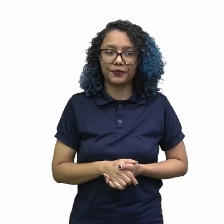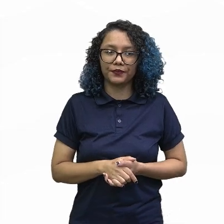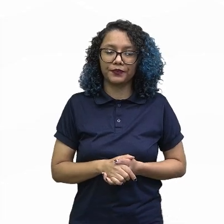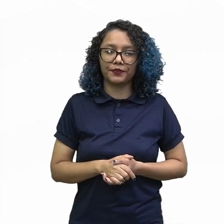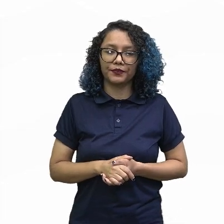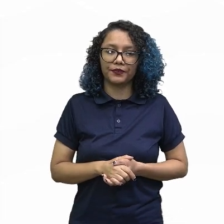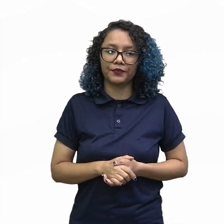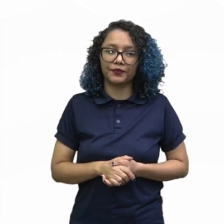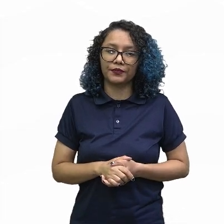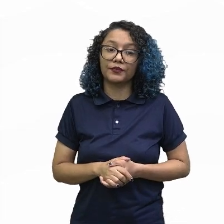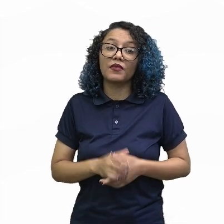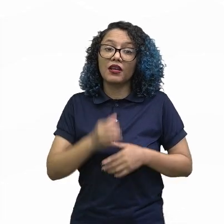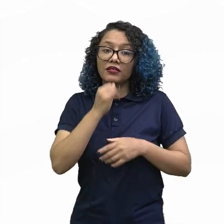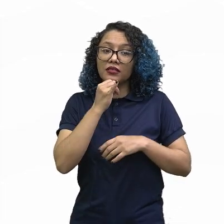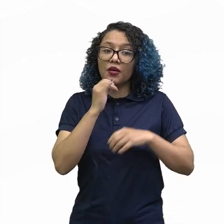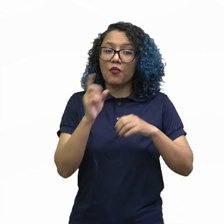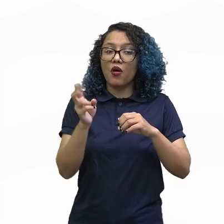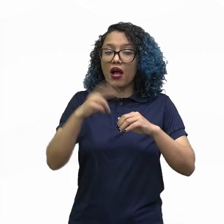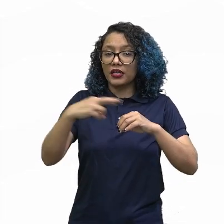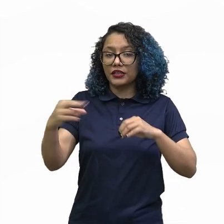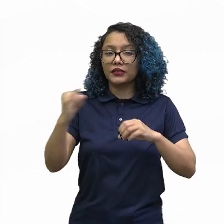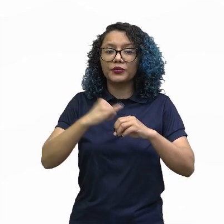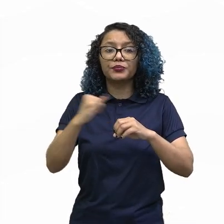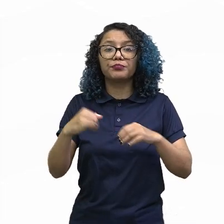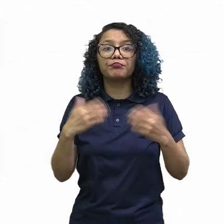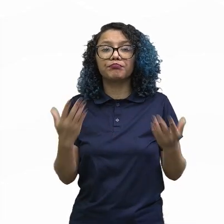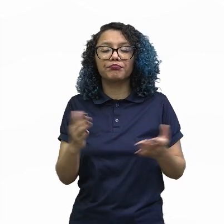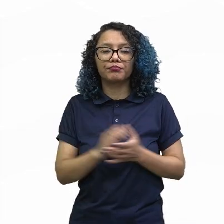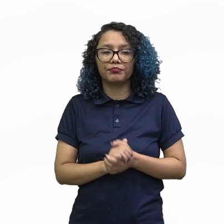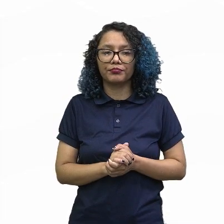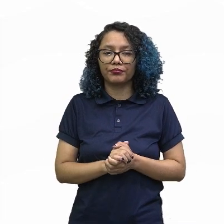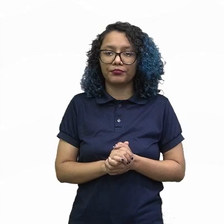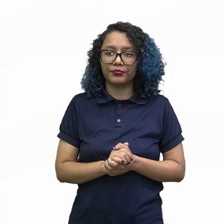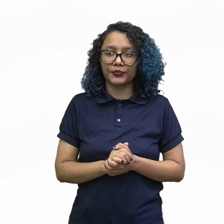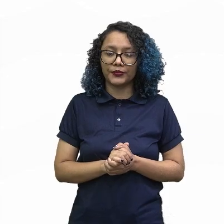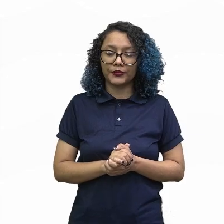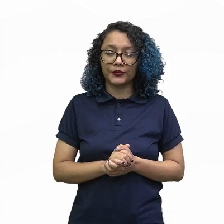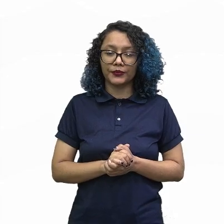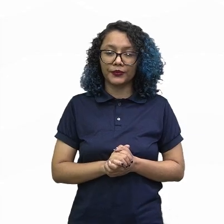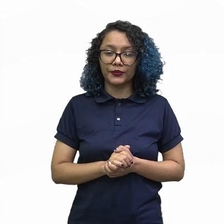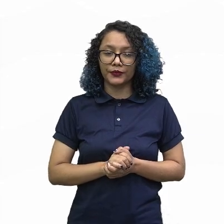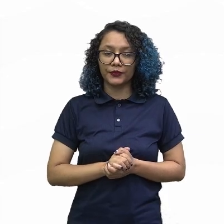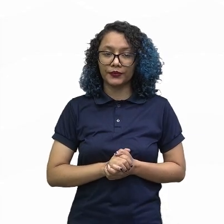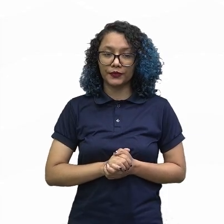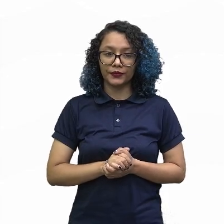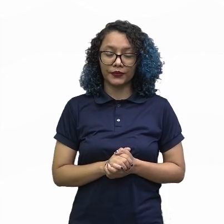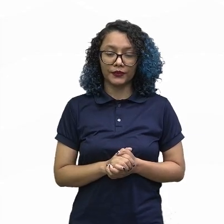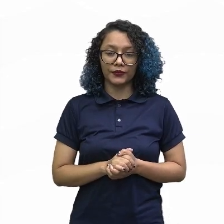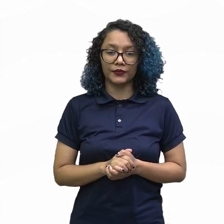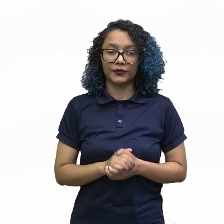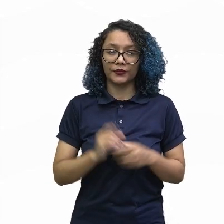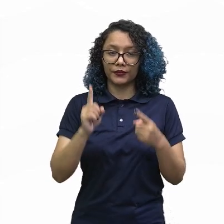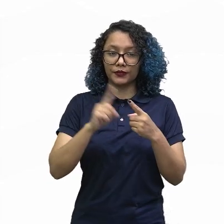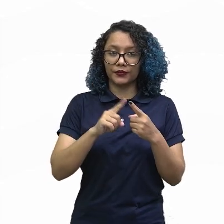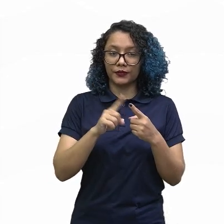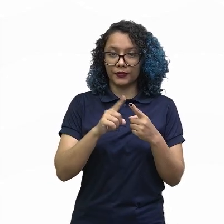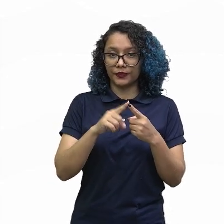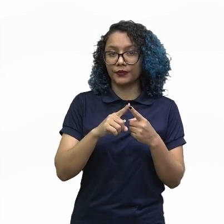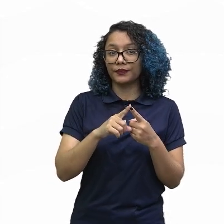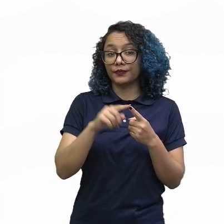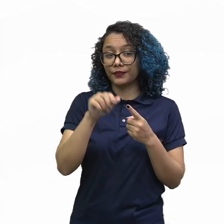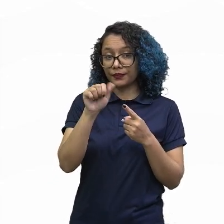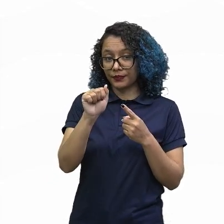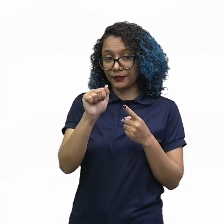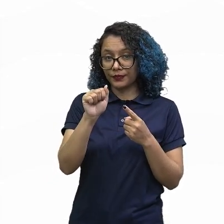são exemplos de radiações ionizantes. Os tipos de radiações ionizantes são a